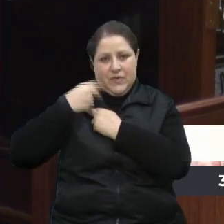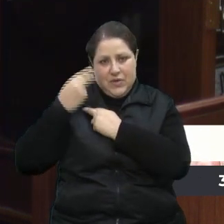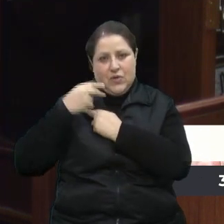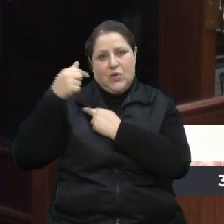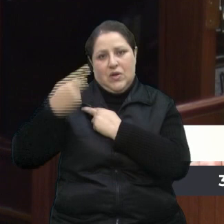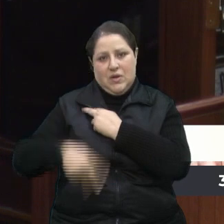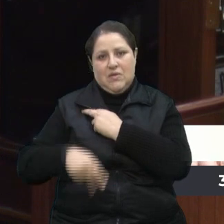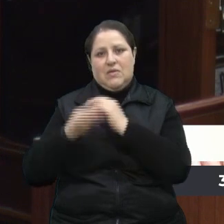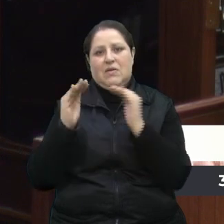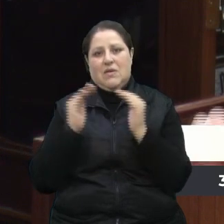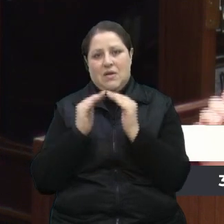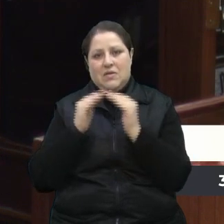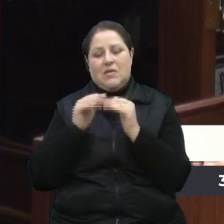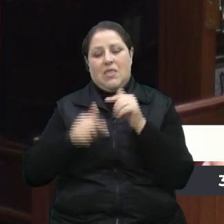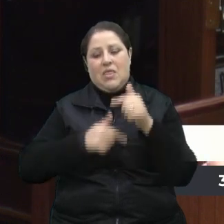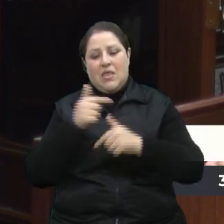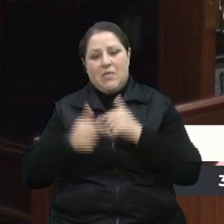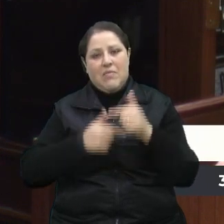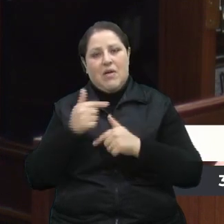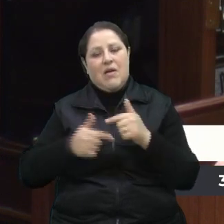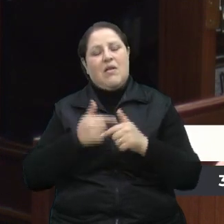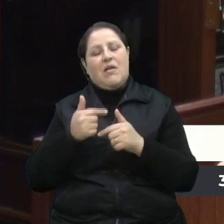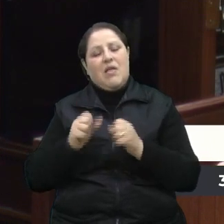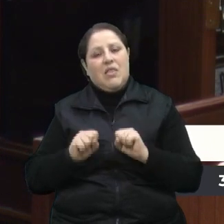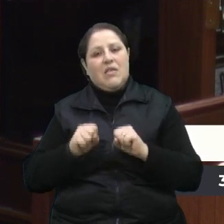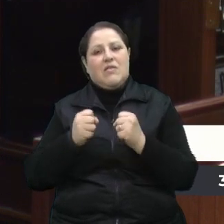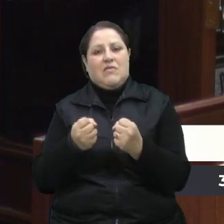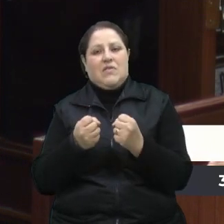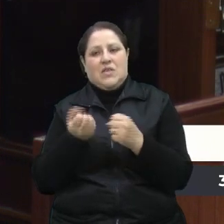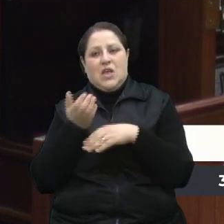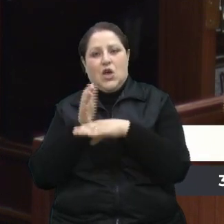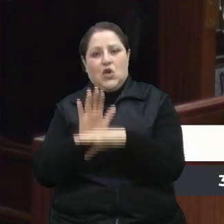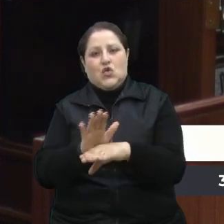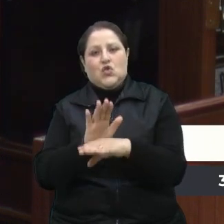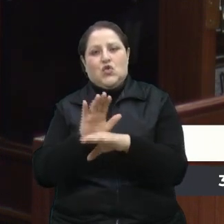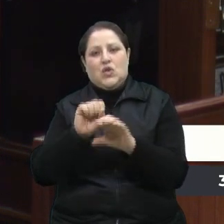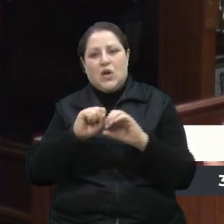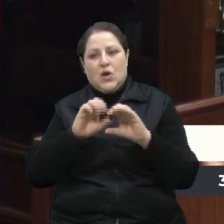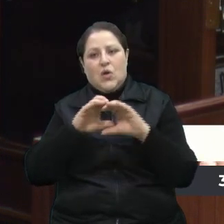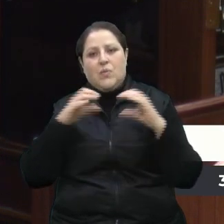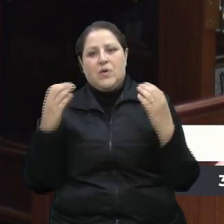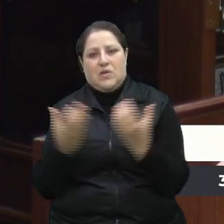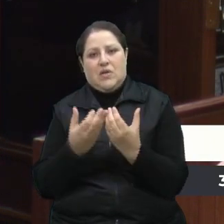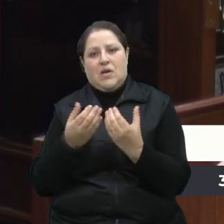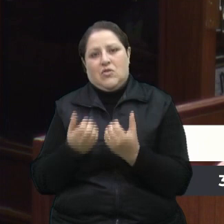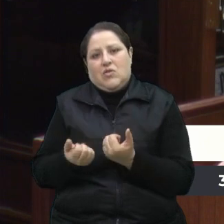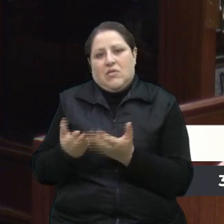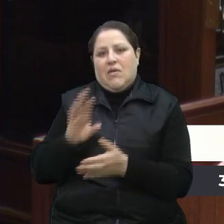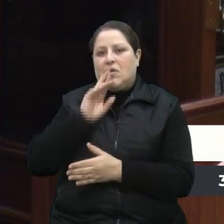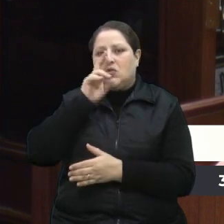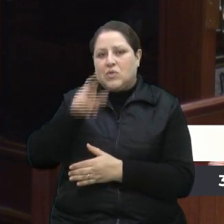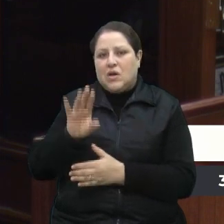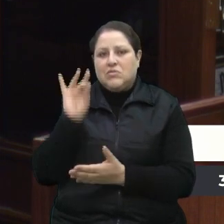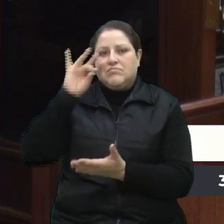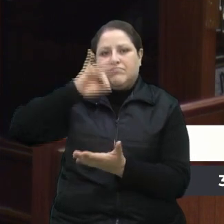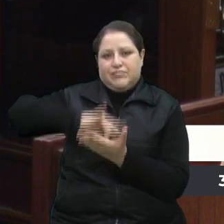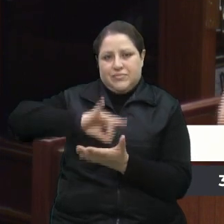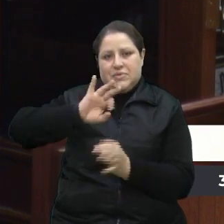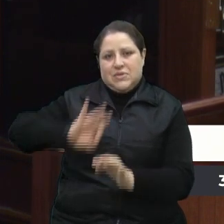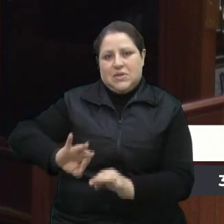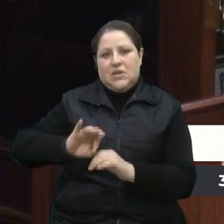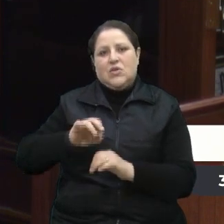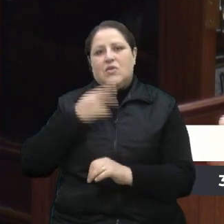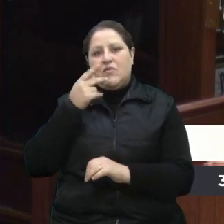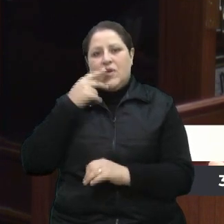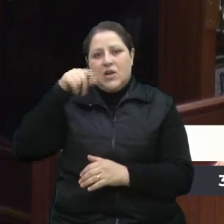essa casa é trabalhar em prol da comunidade e trazer resultados efetivos e reitera o meu compromisso